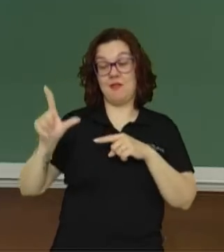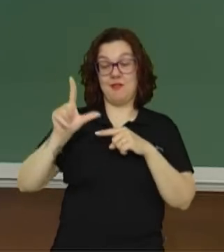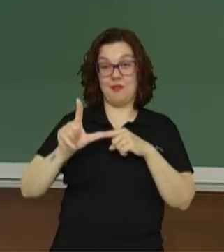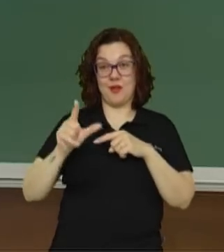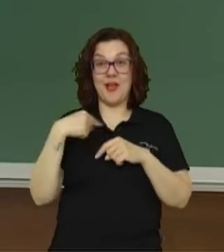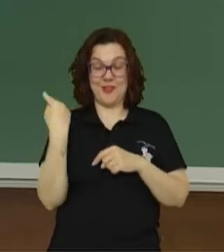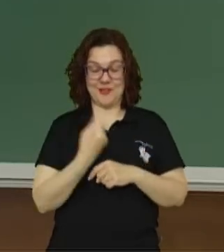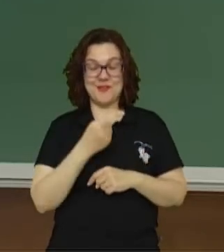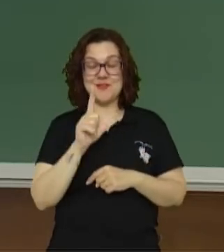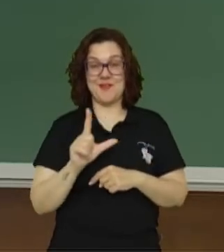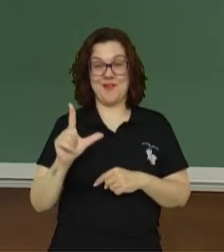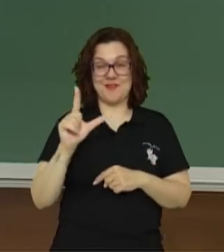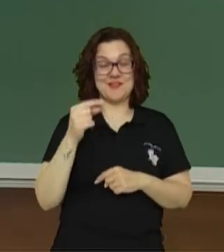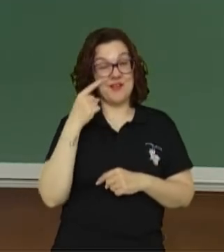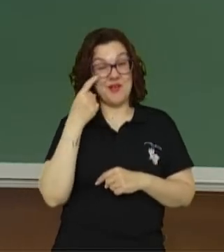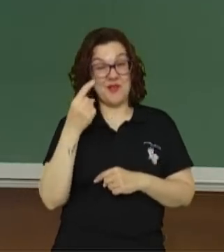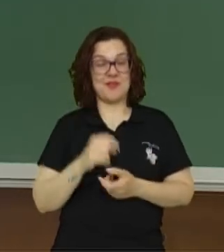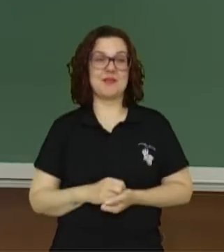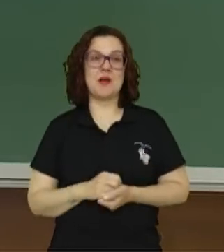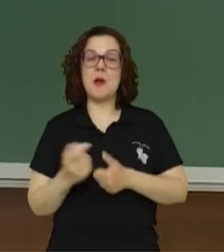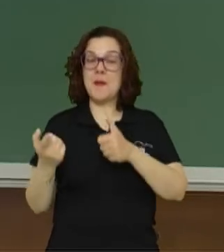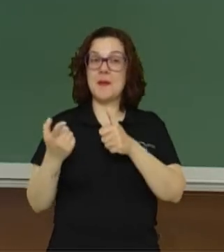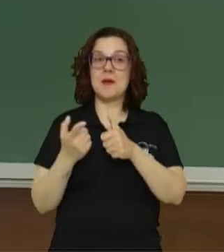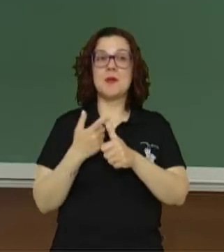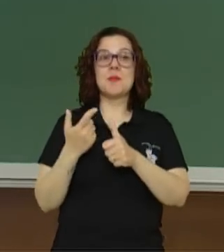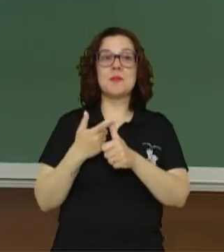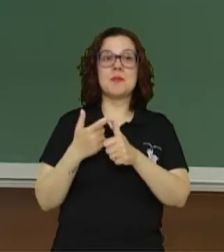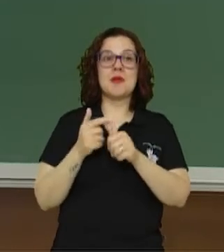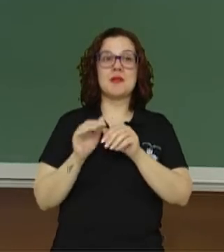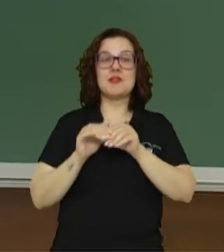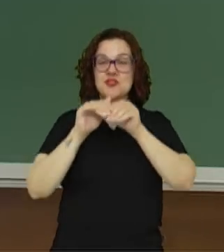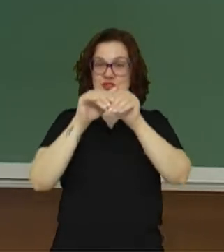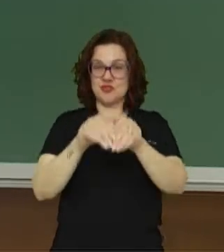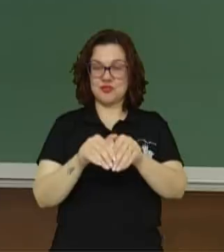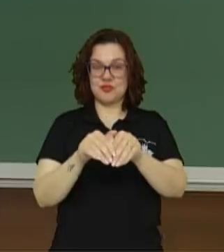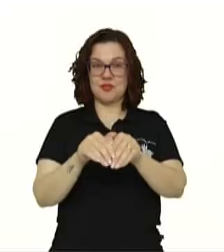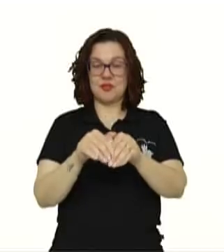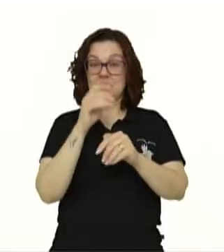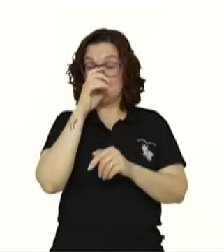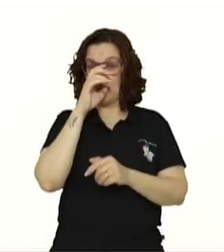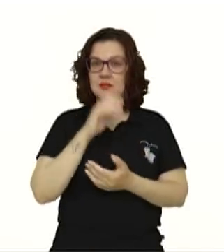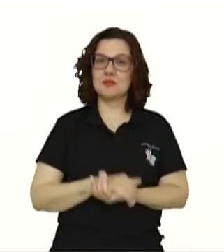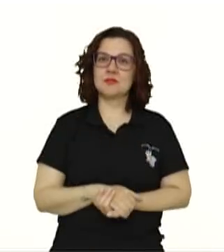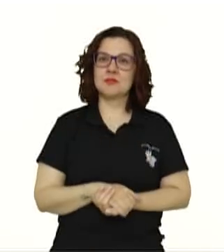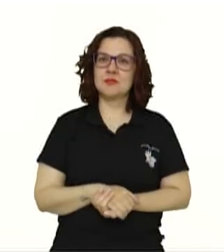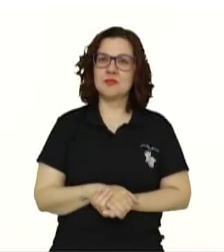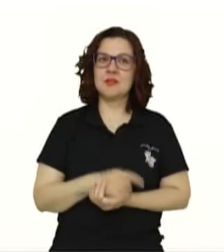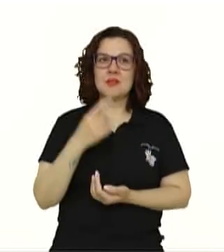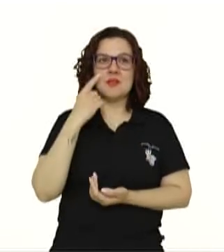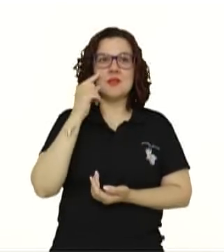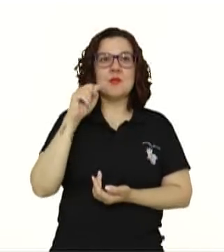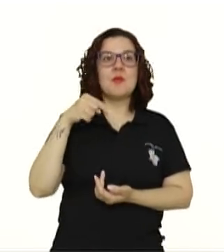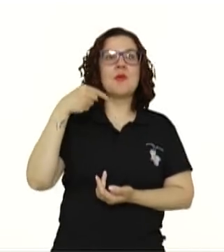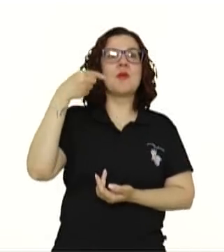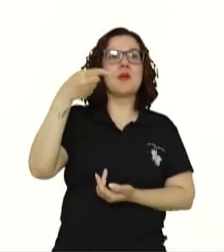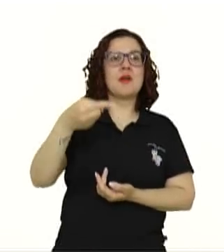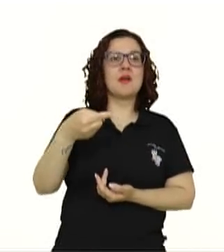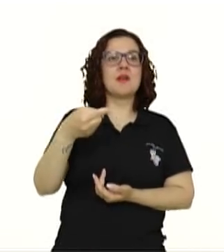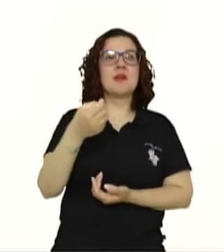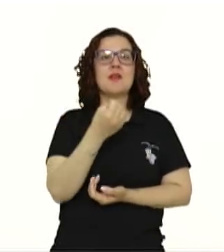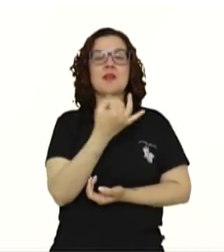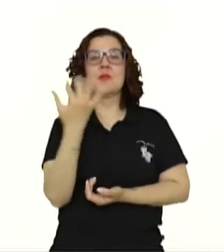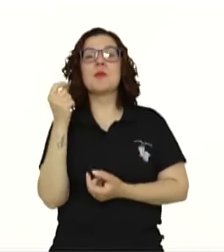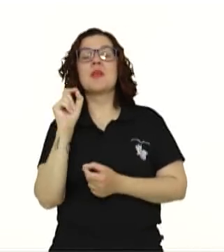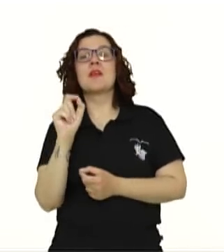a nossa lógica. Se no primeiro dia ele pulou 5 metros, percebam que no dia seguinte ele